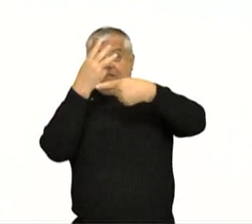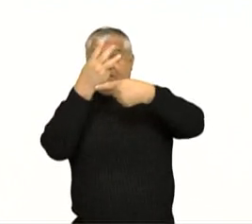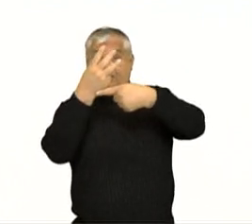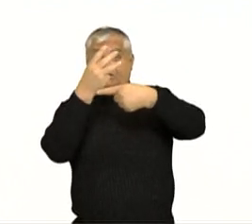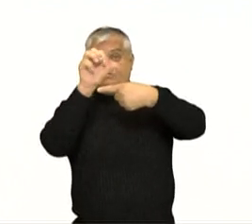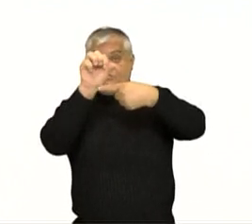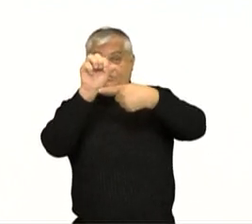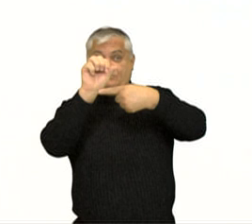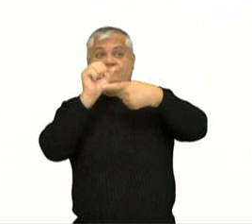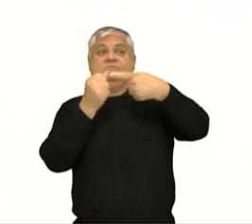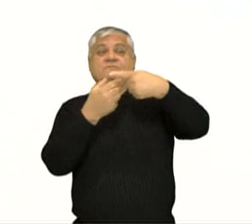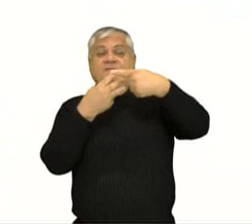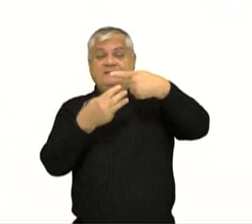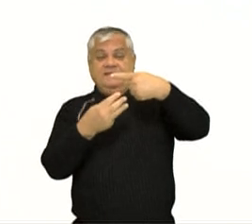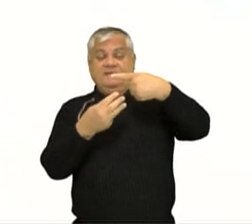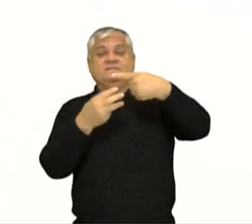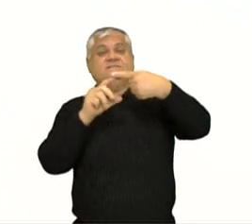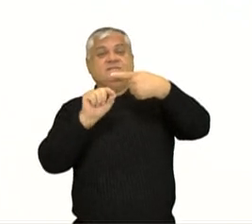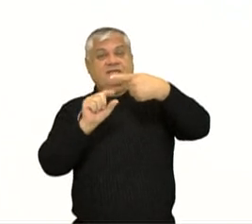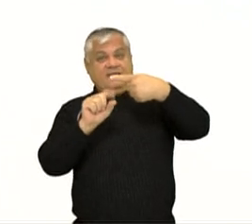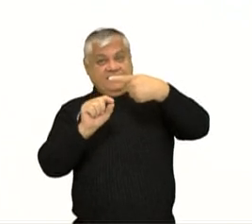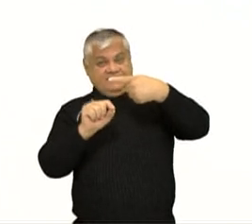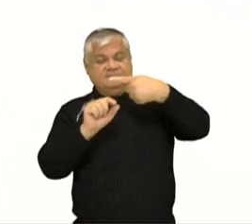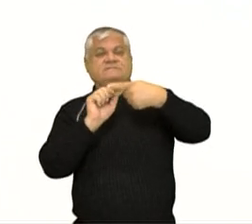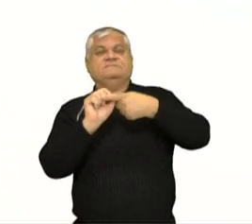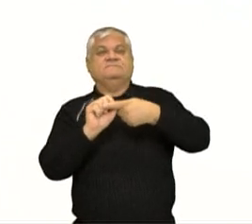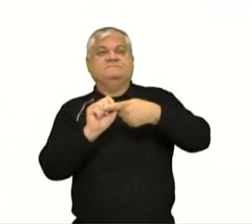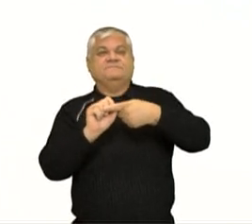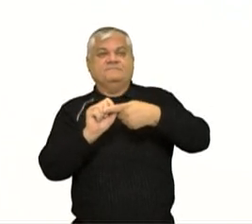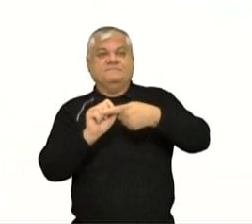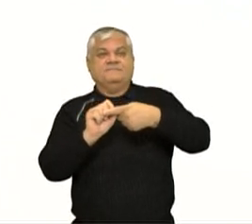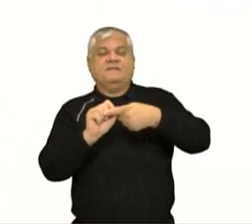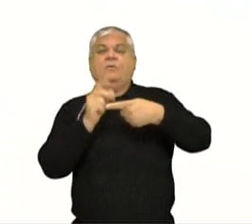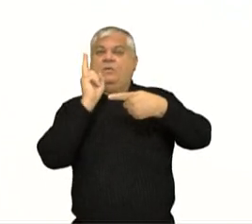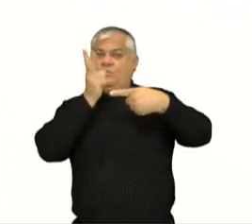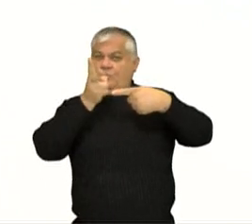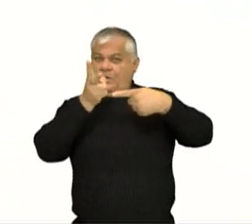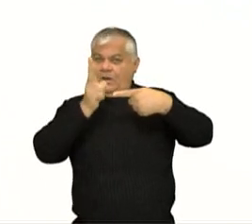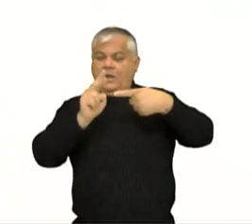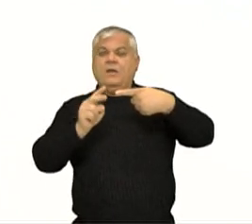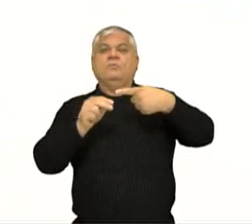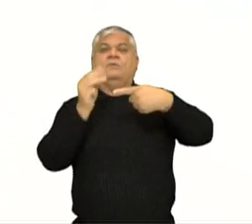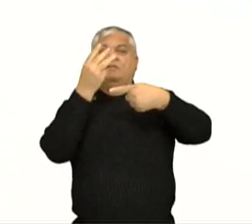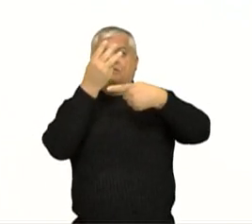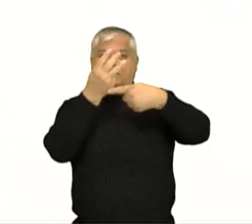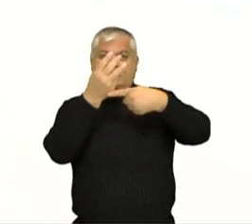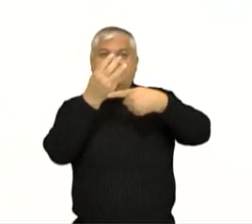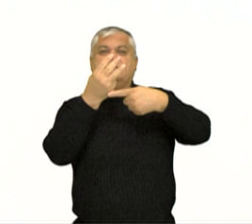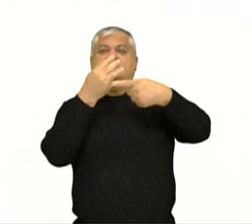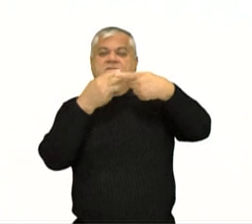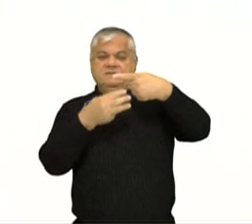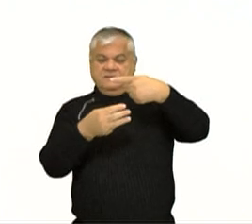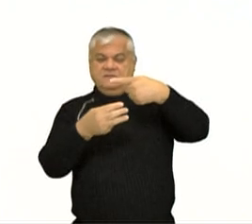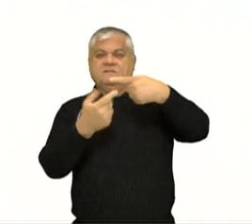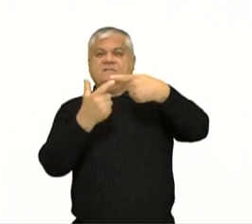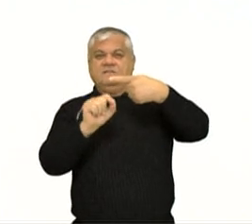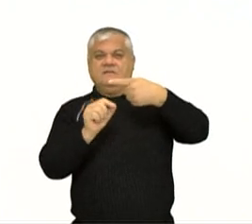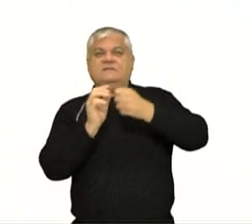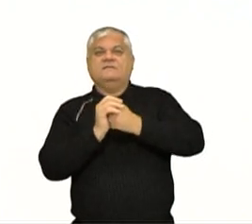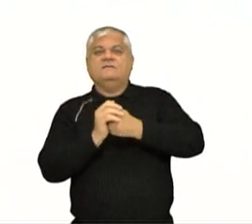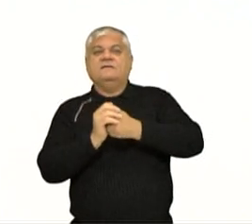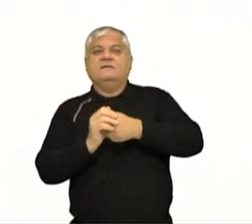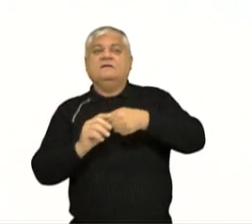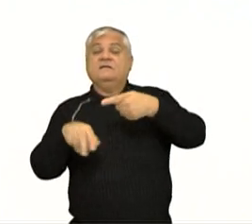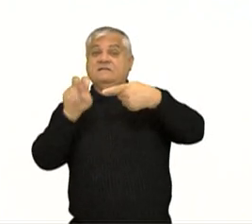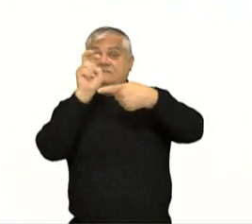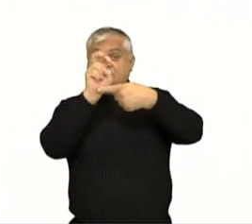3 nonos sobre 3 elevado a 10, então eu mantenho a base 3 e subtraio os expoentes. E